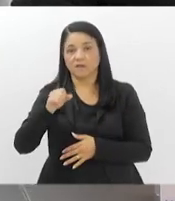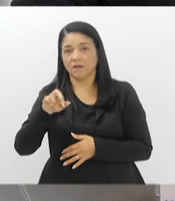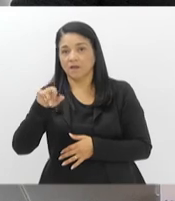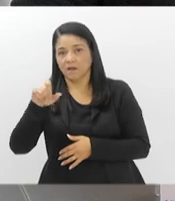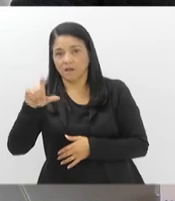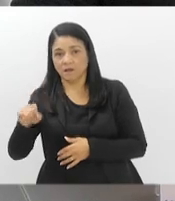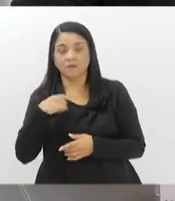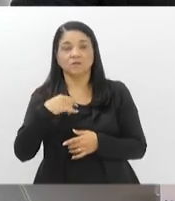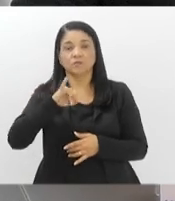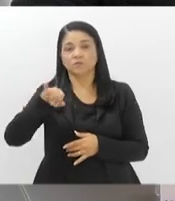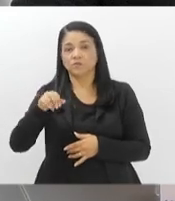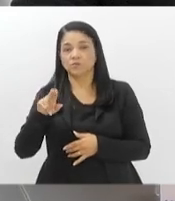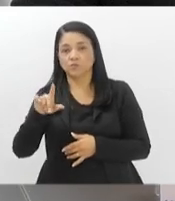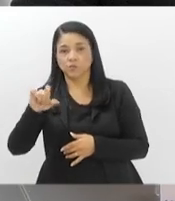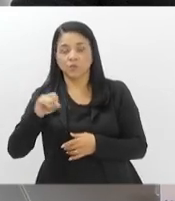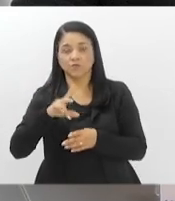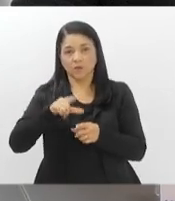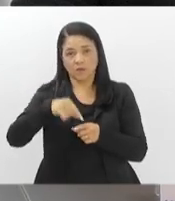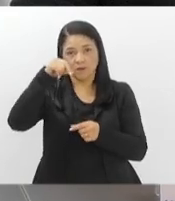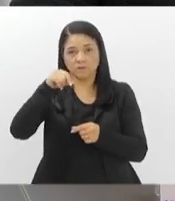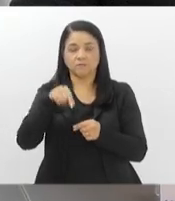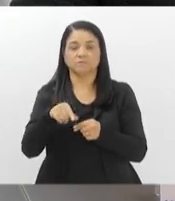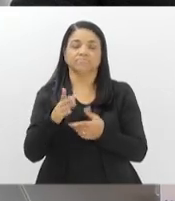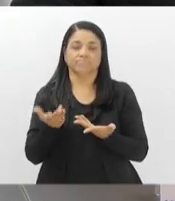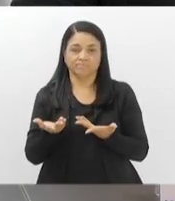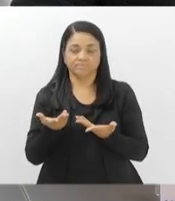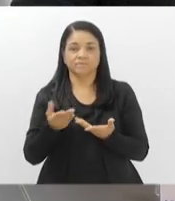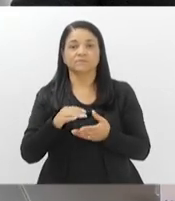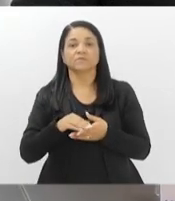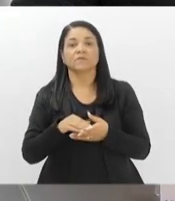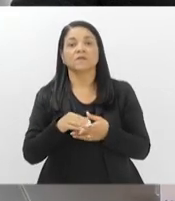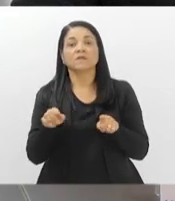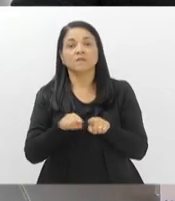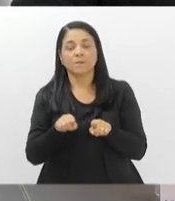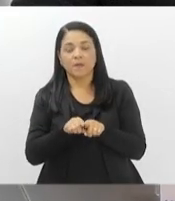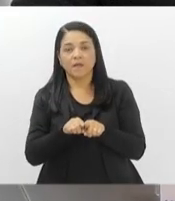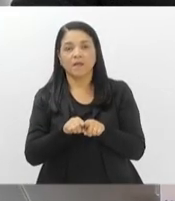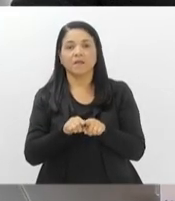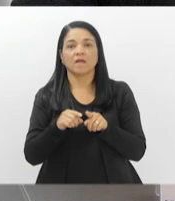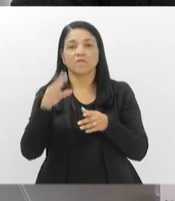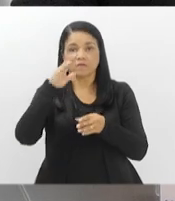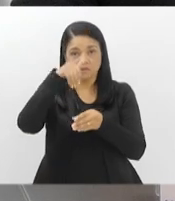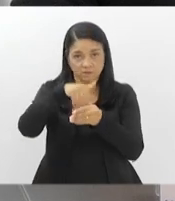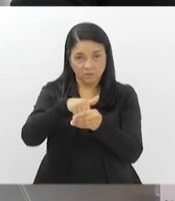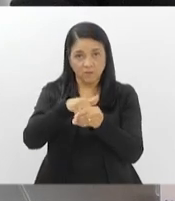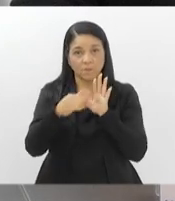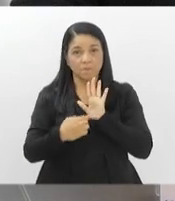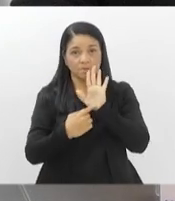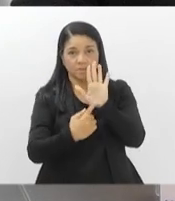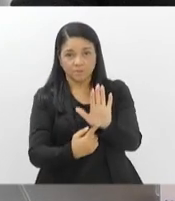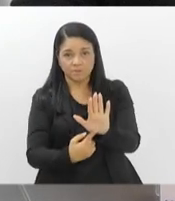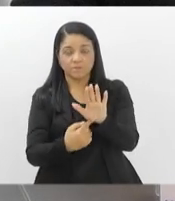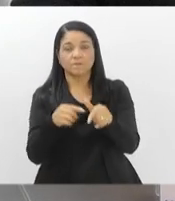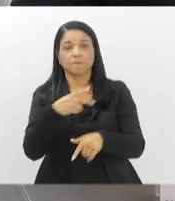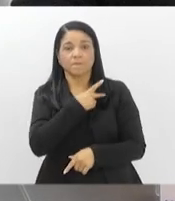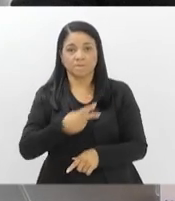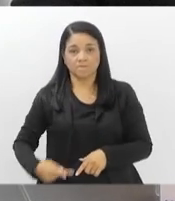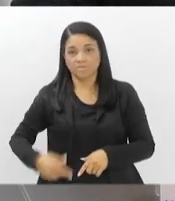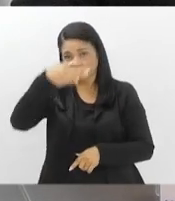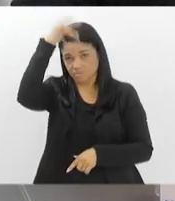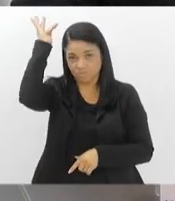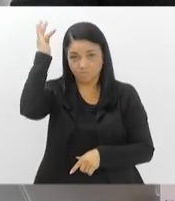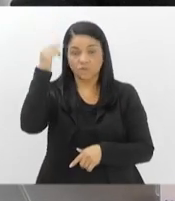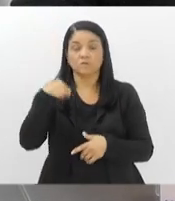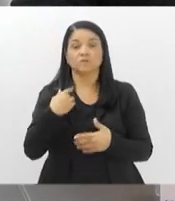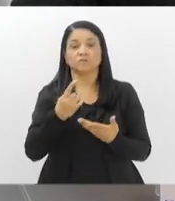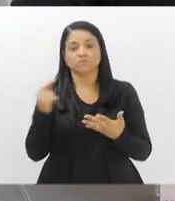o senhor Deputado Júlio Rocha foram eleitos respectivamente além da referida votação foram apresentados o senhor Deputado Presidente Fred Pacheco